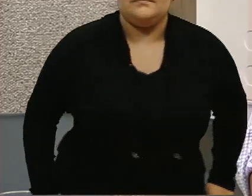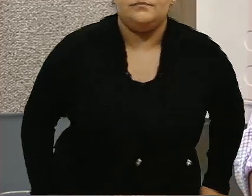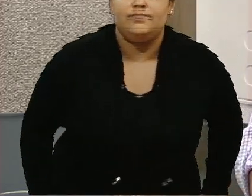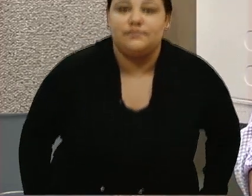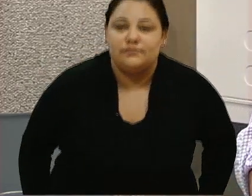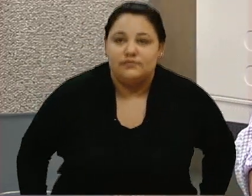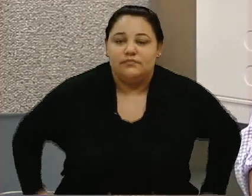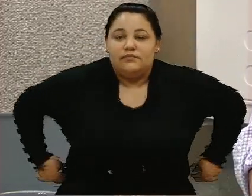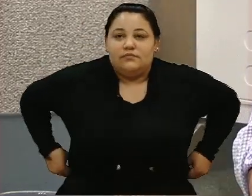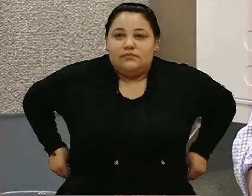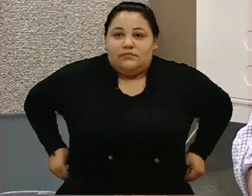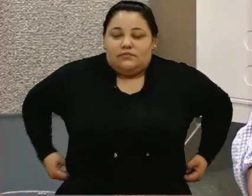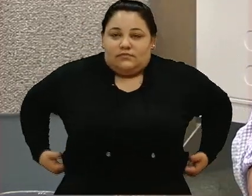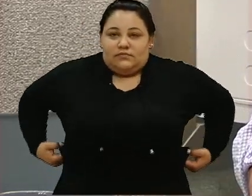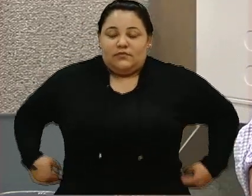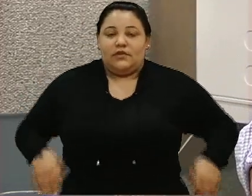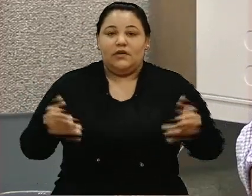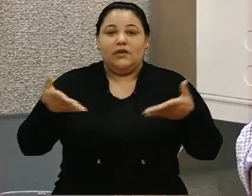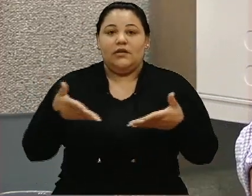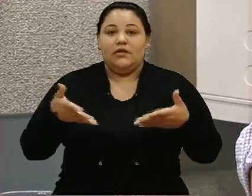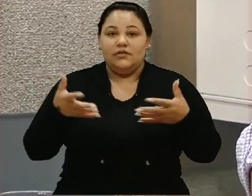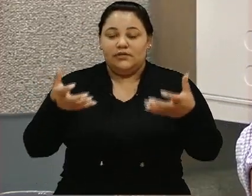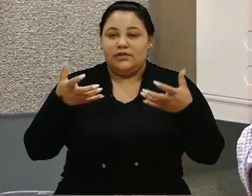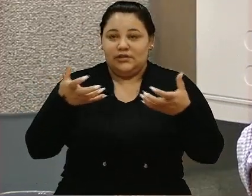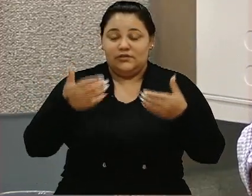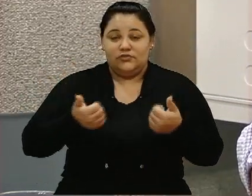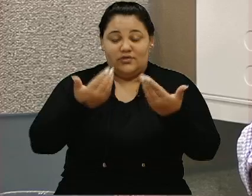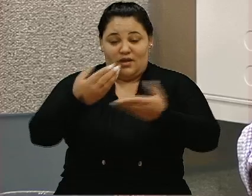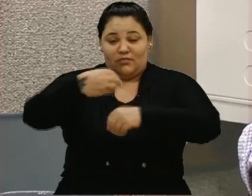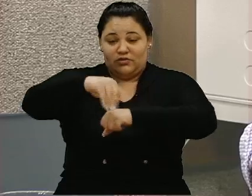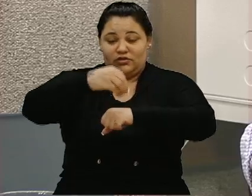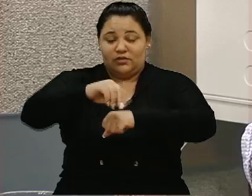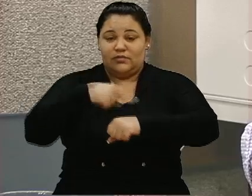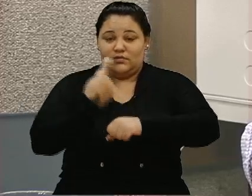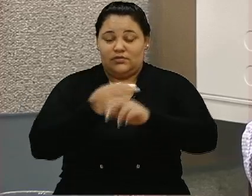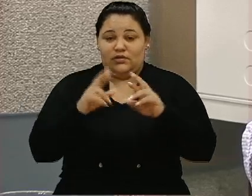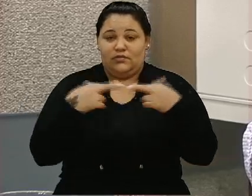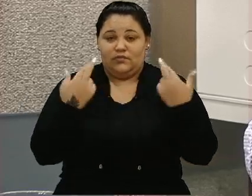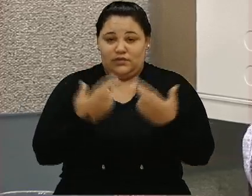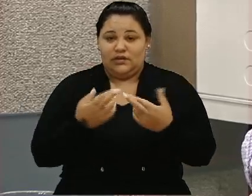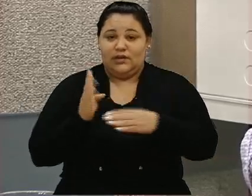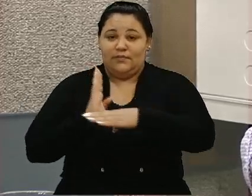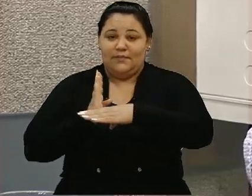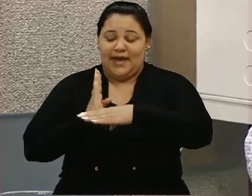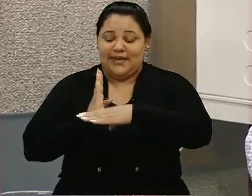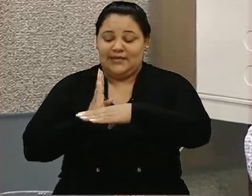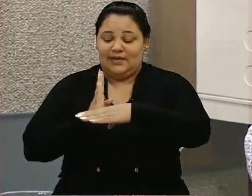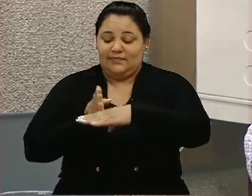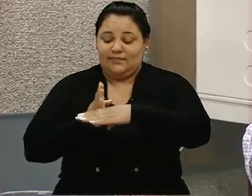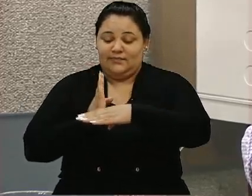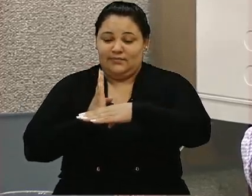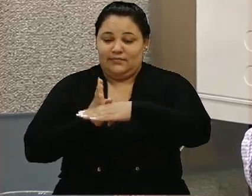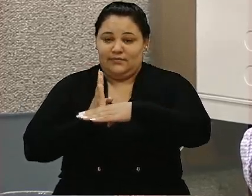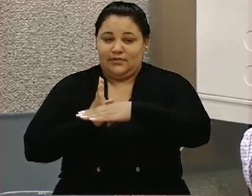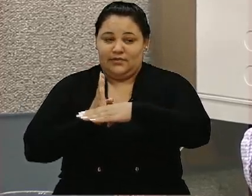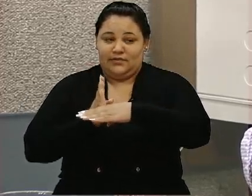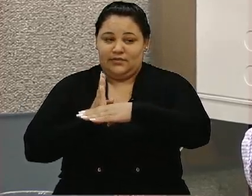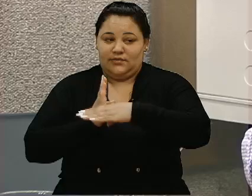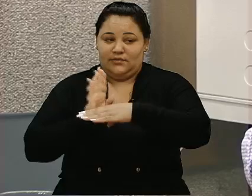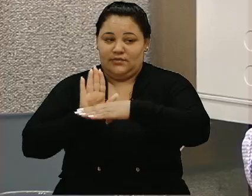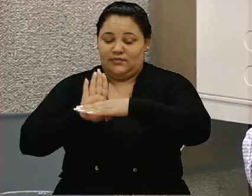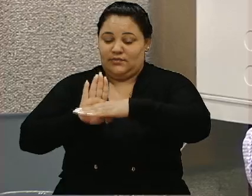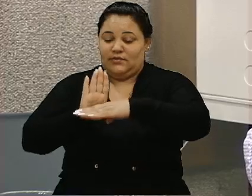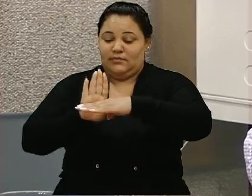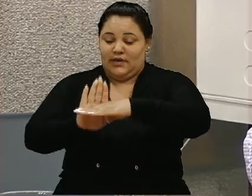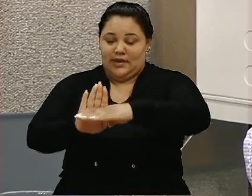dar uma sugestão da gente reunir a comissão a Maesa é Nossa o mais rápido possível e nós